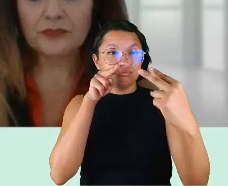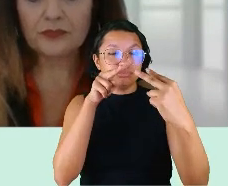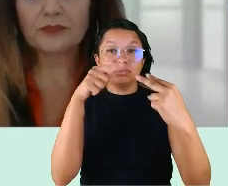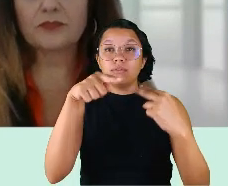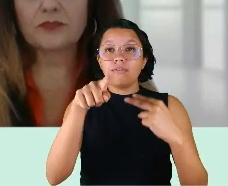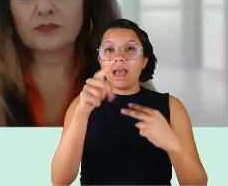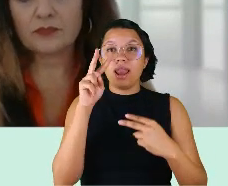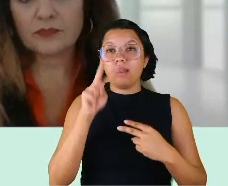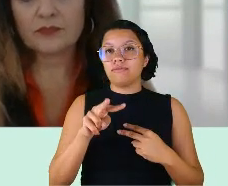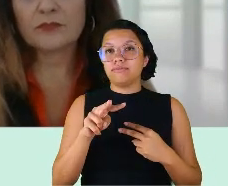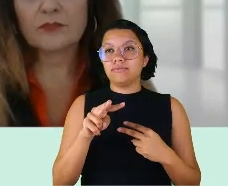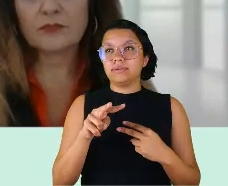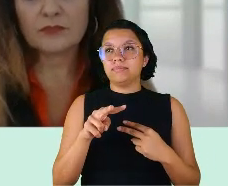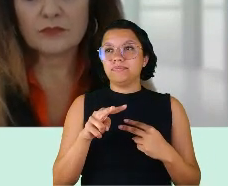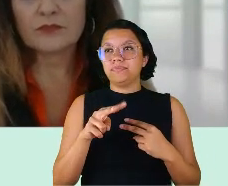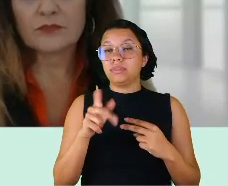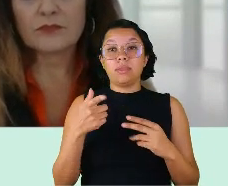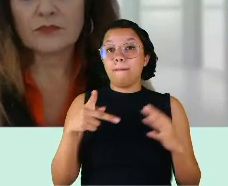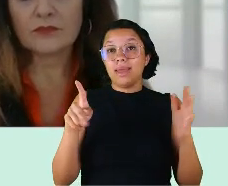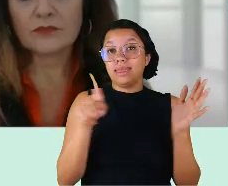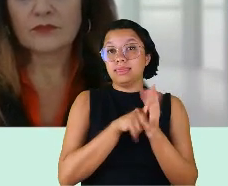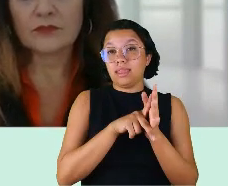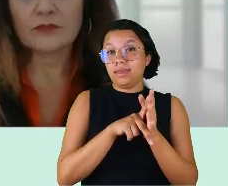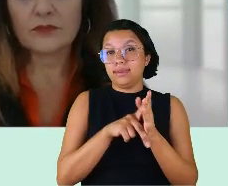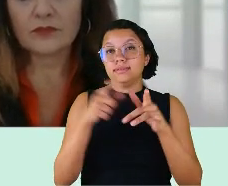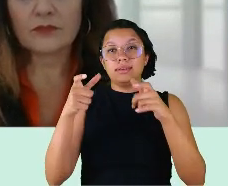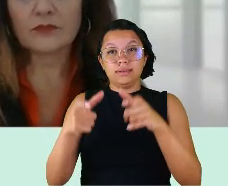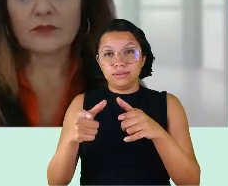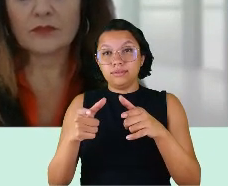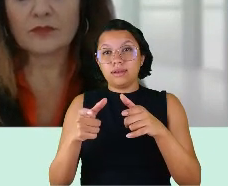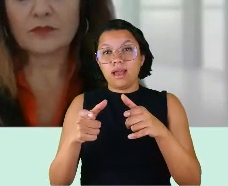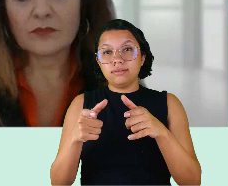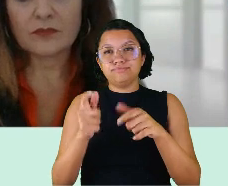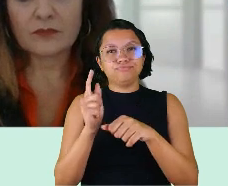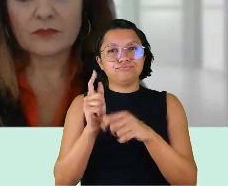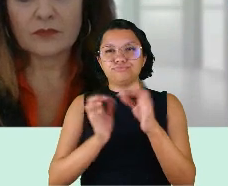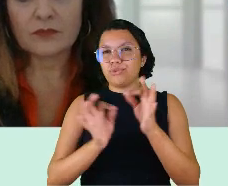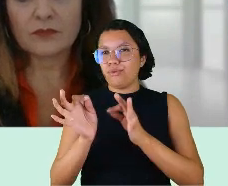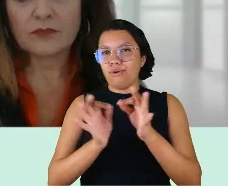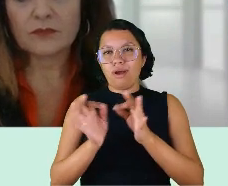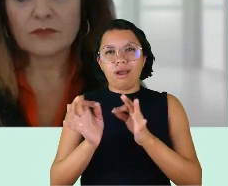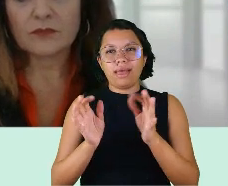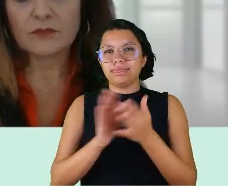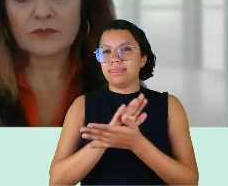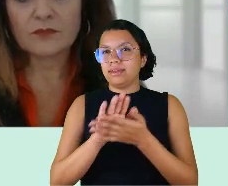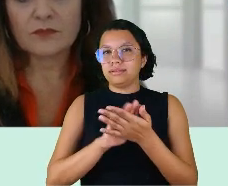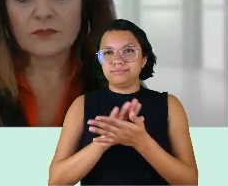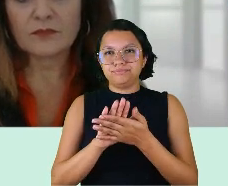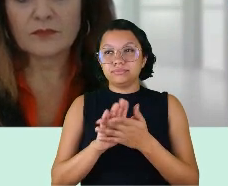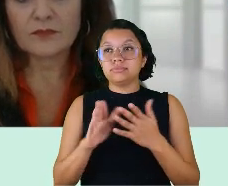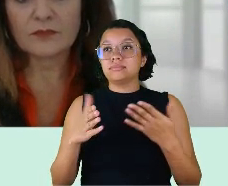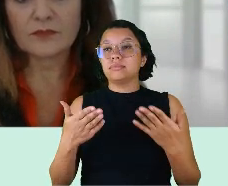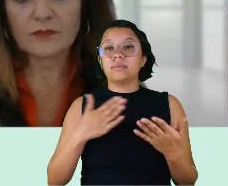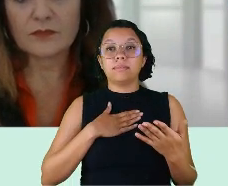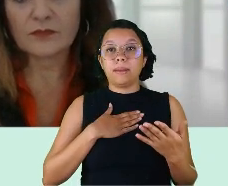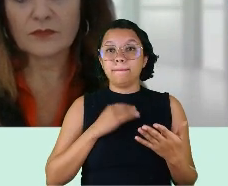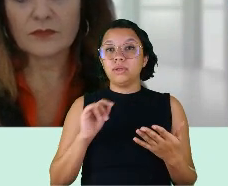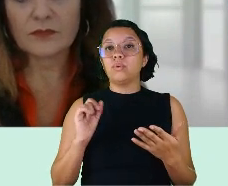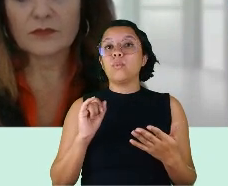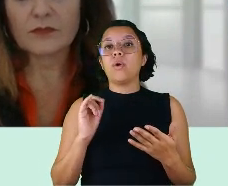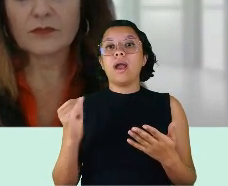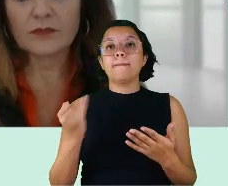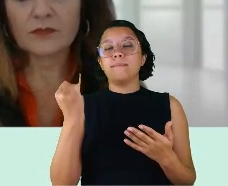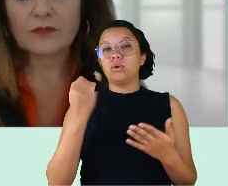lá ver, não pertence, né, àquele lugar, não gerencia nada. Então, para mim, né,